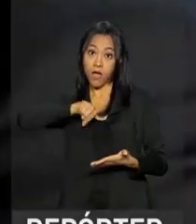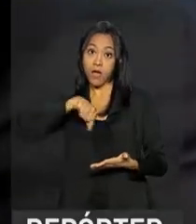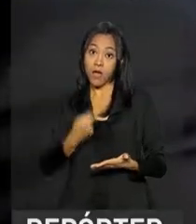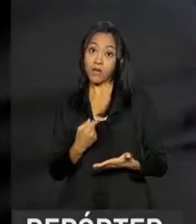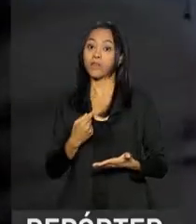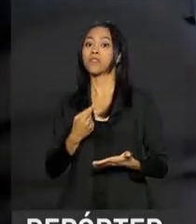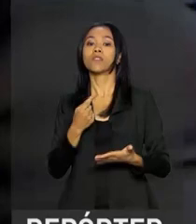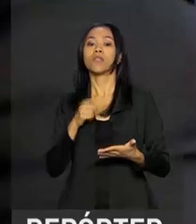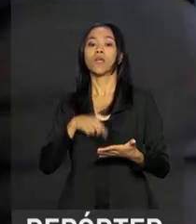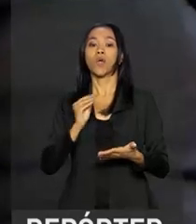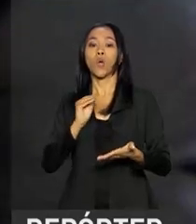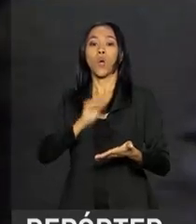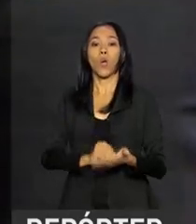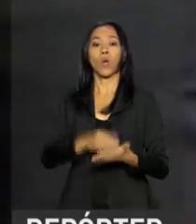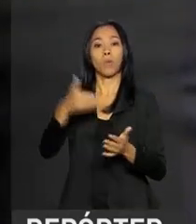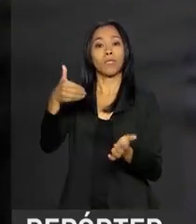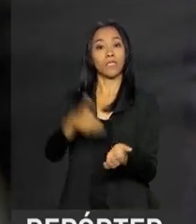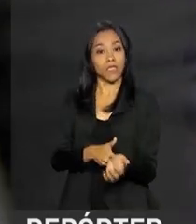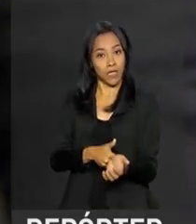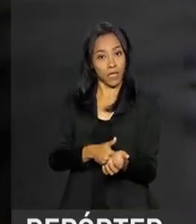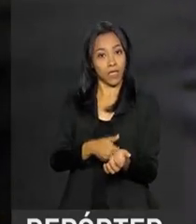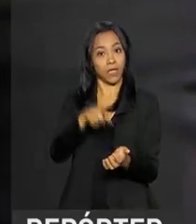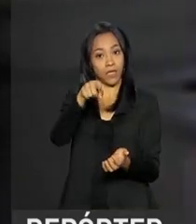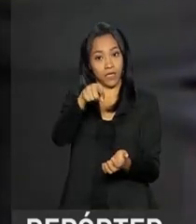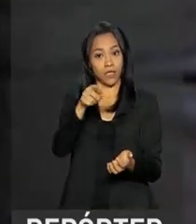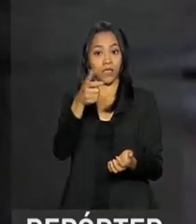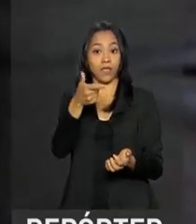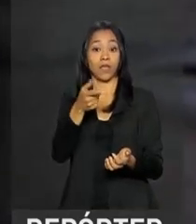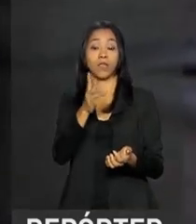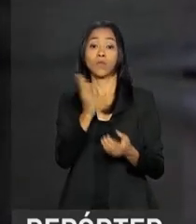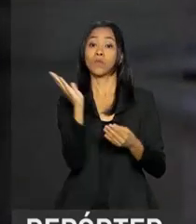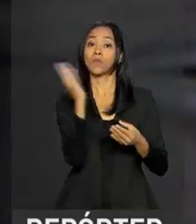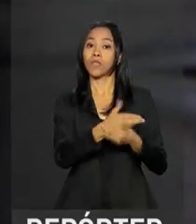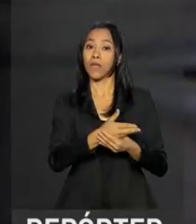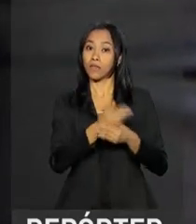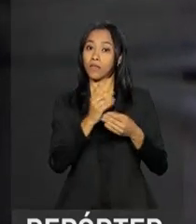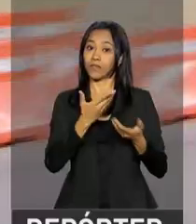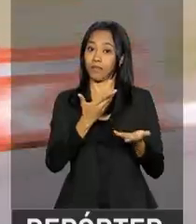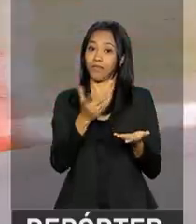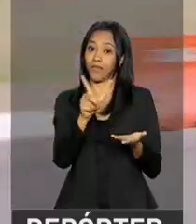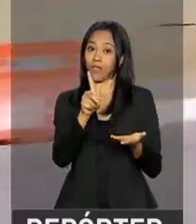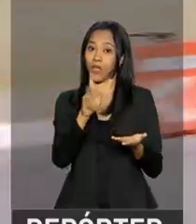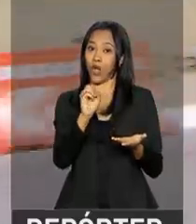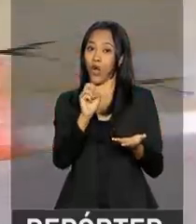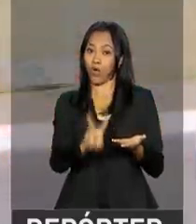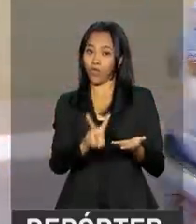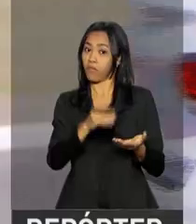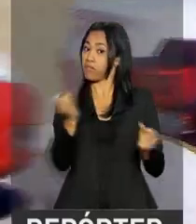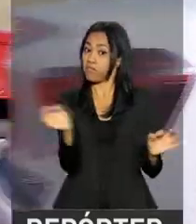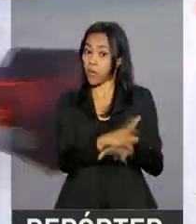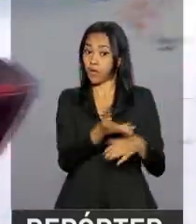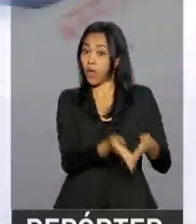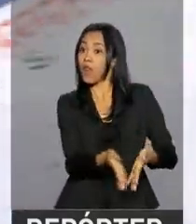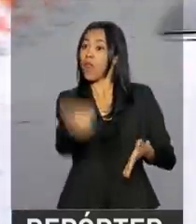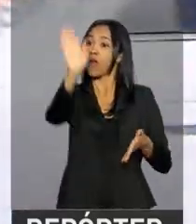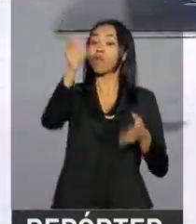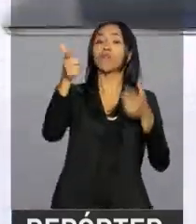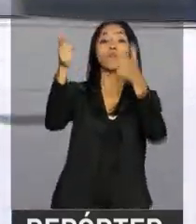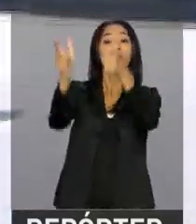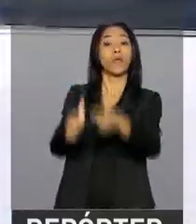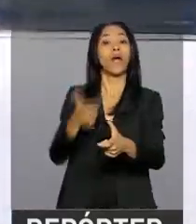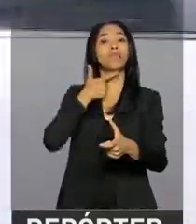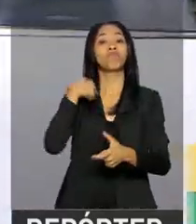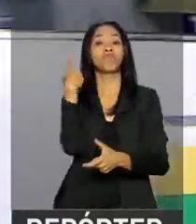o servidor coloca uma senha de identificação no aplicativo do taxista. Pronto, o carro leva o funcionário até o local